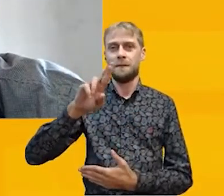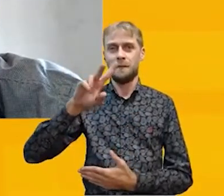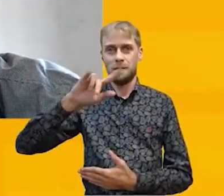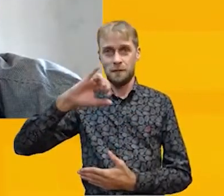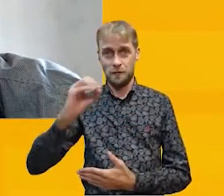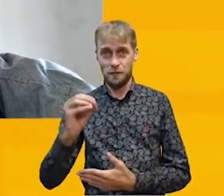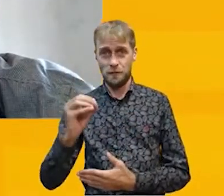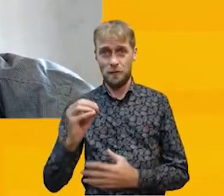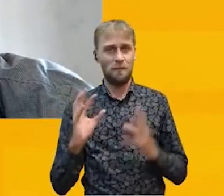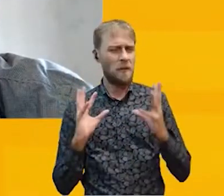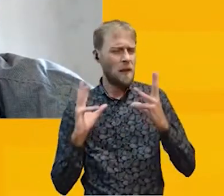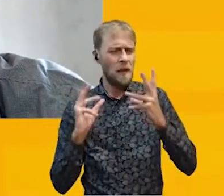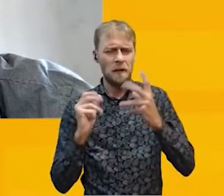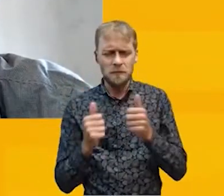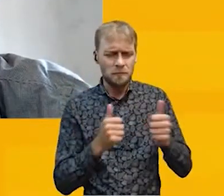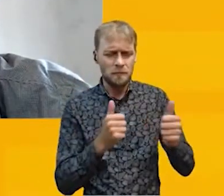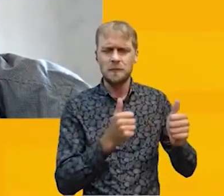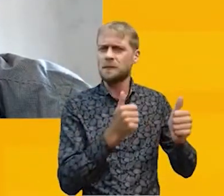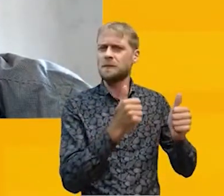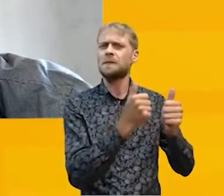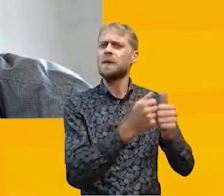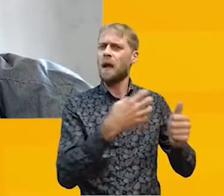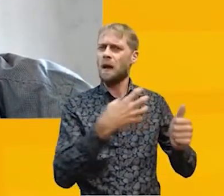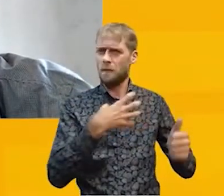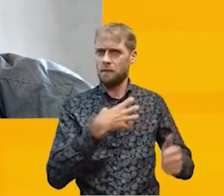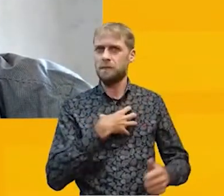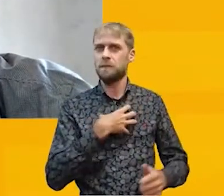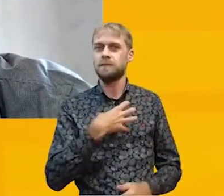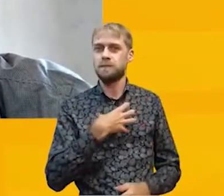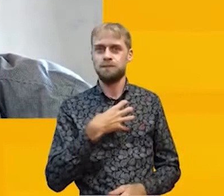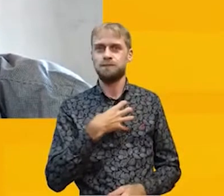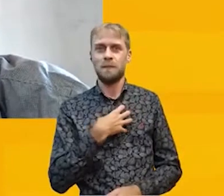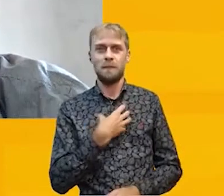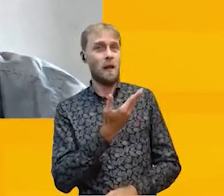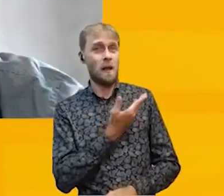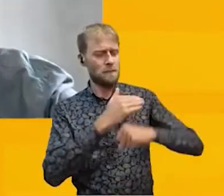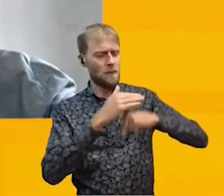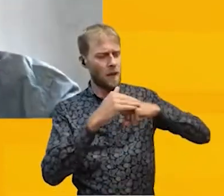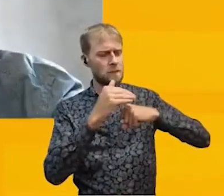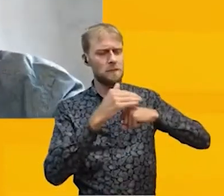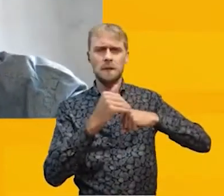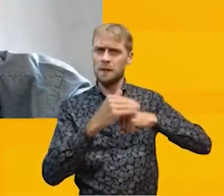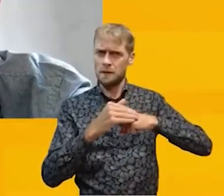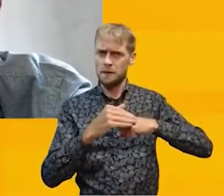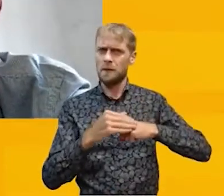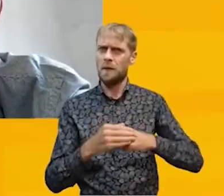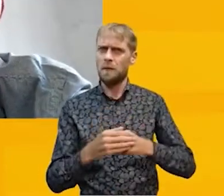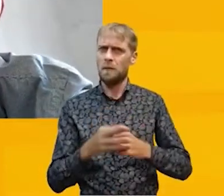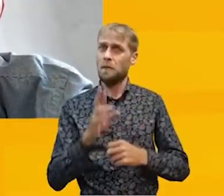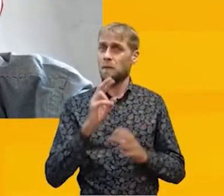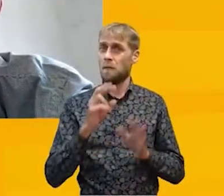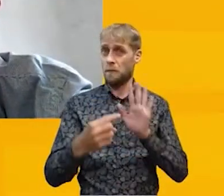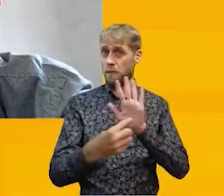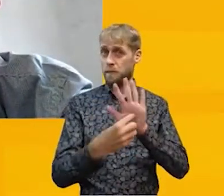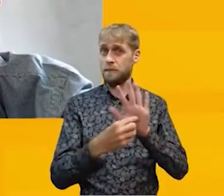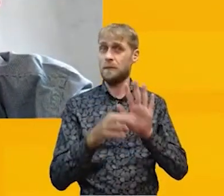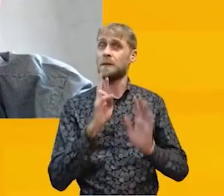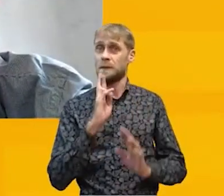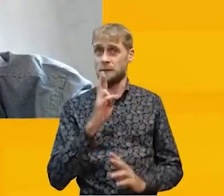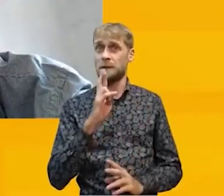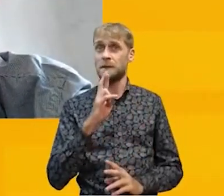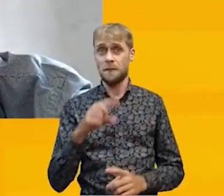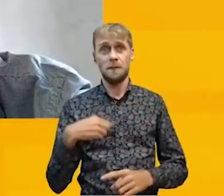sido tudo conduzido de uma forma que a fraternidade tem dado os resultados que